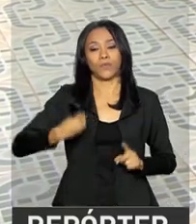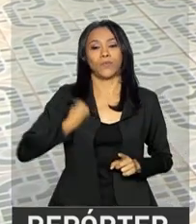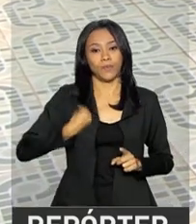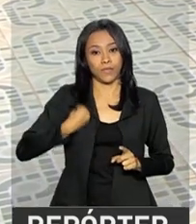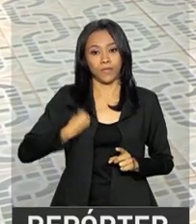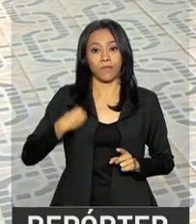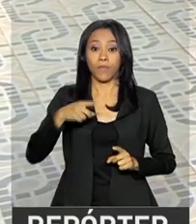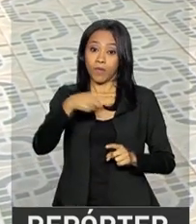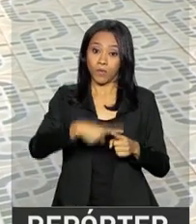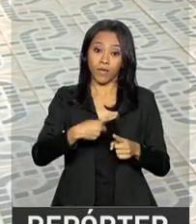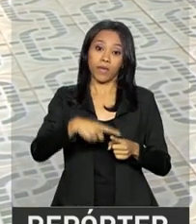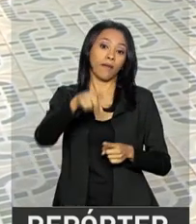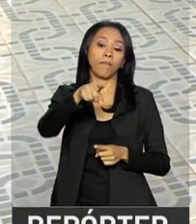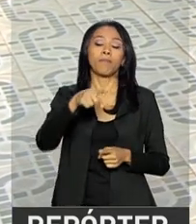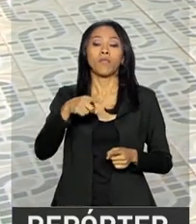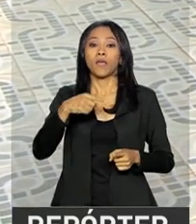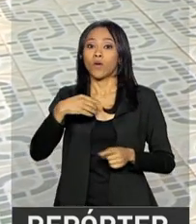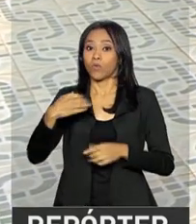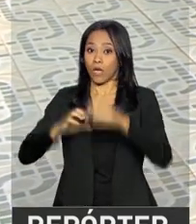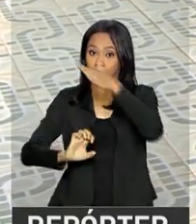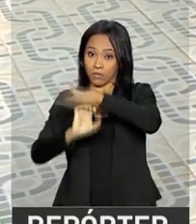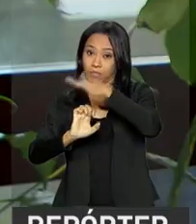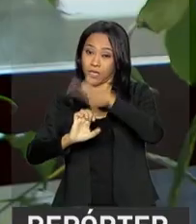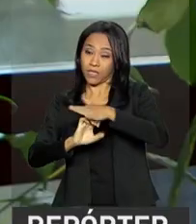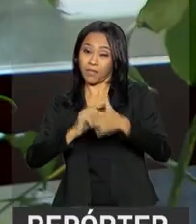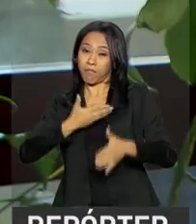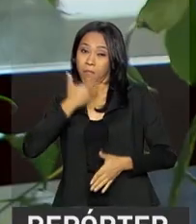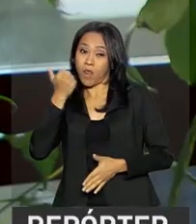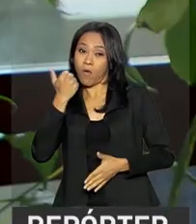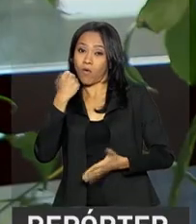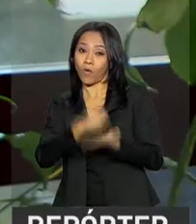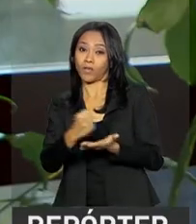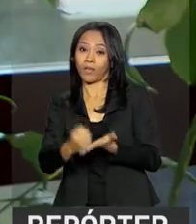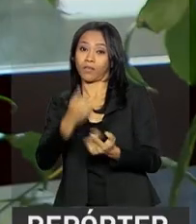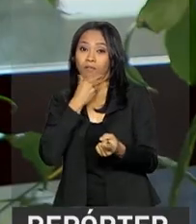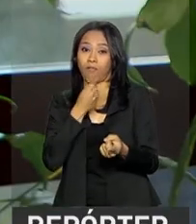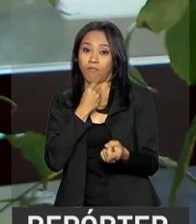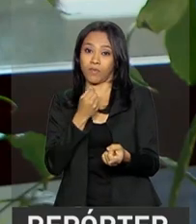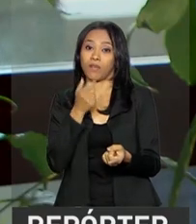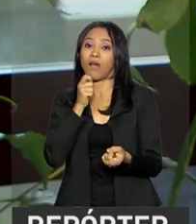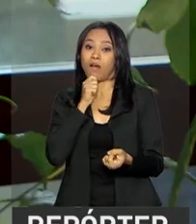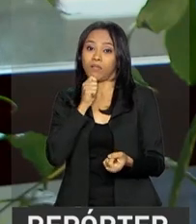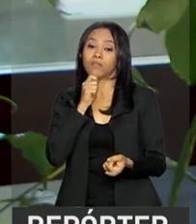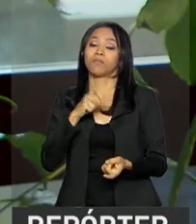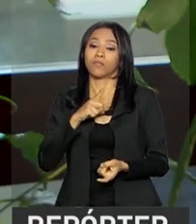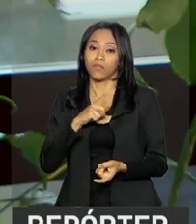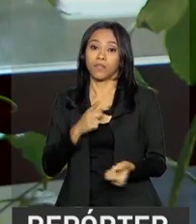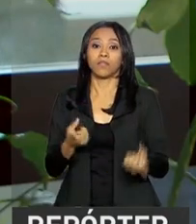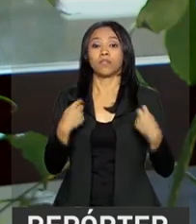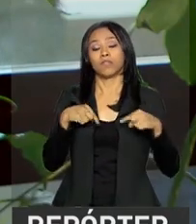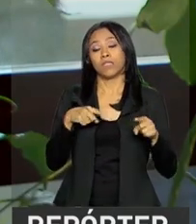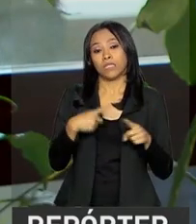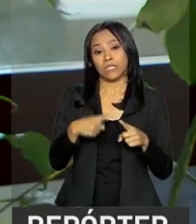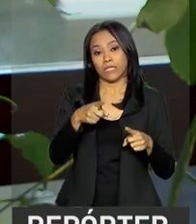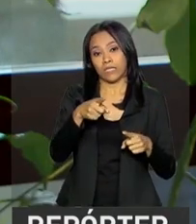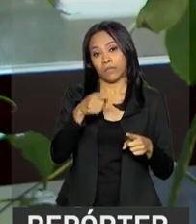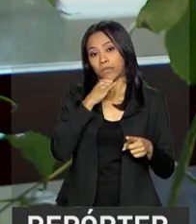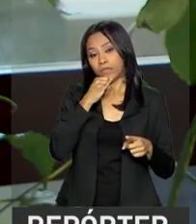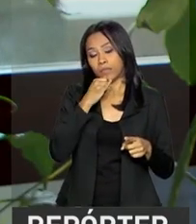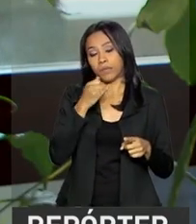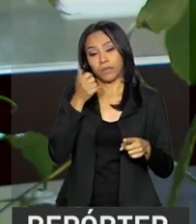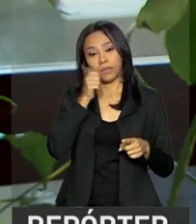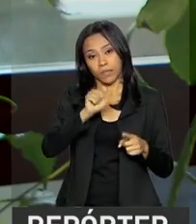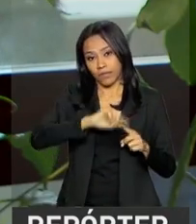que fazem com que empregadores ainda prefiram contratar homens. Questões que estão muito relacionadas à maternidade,